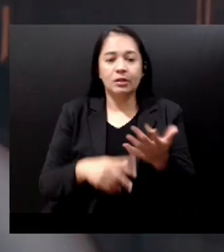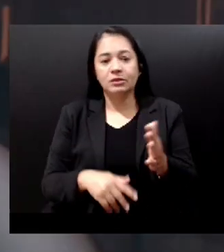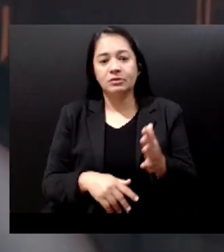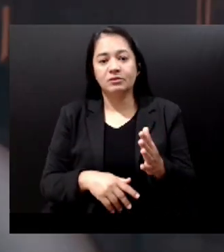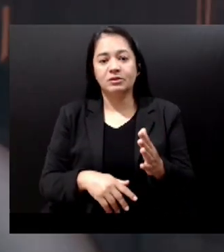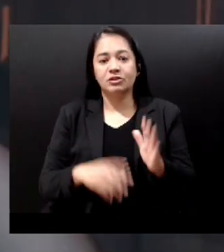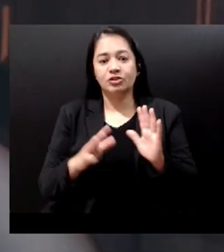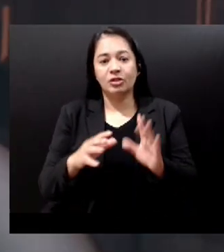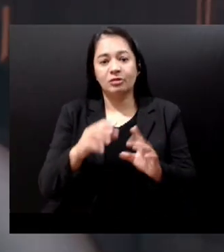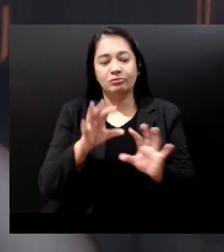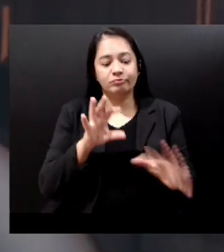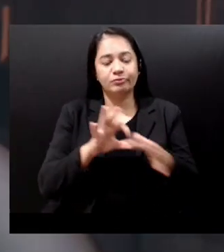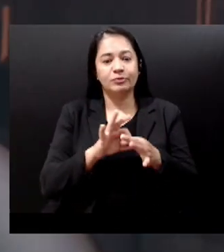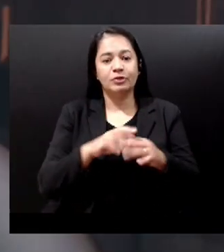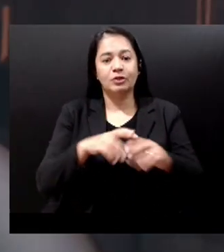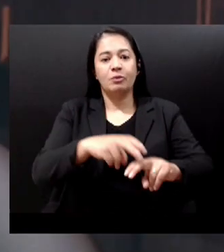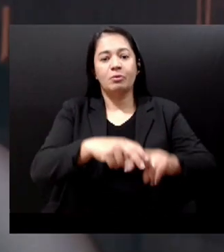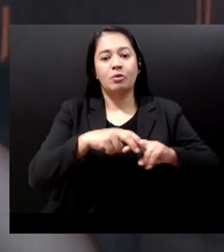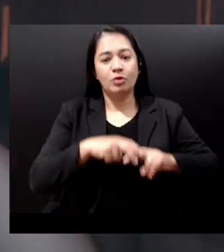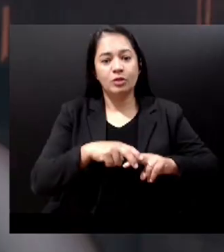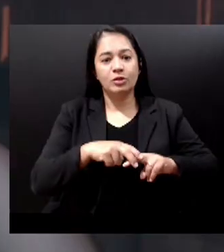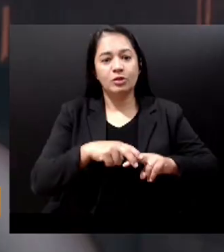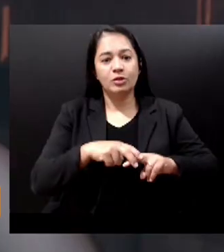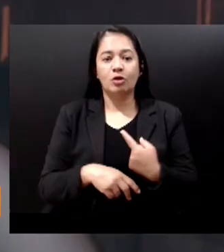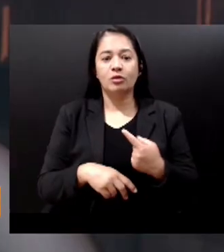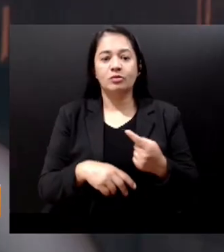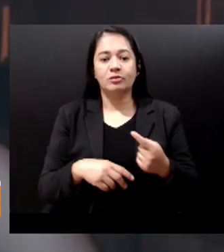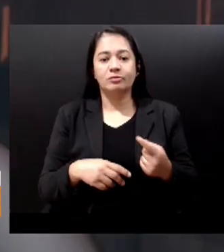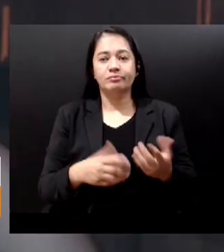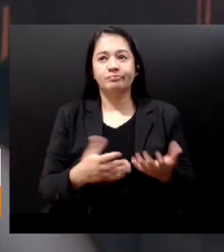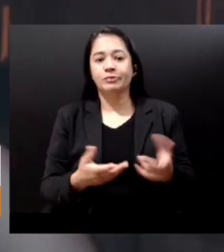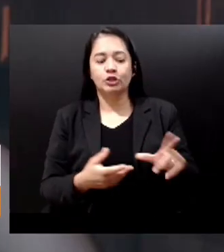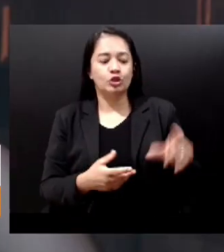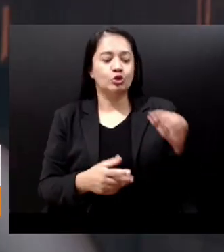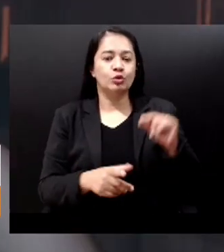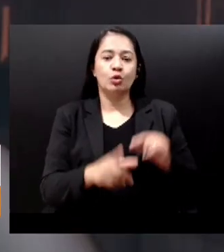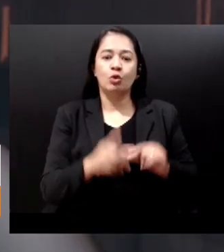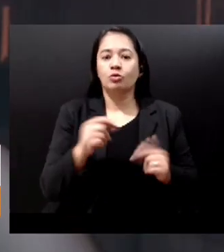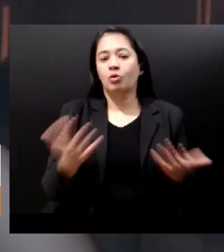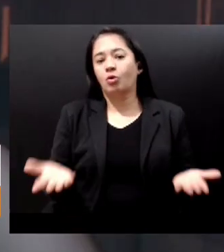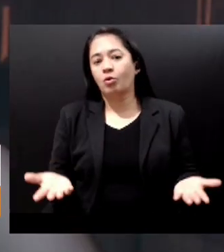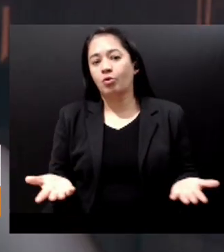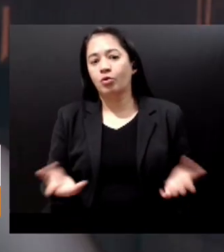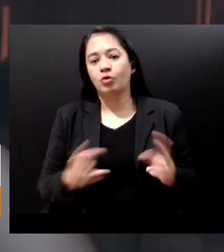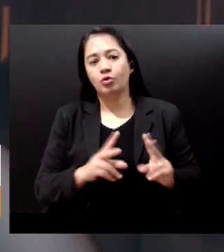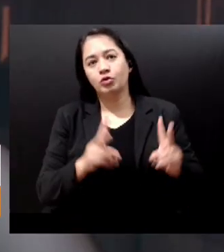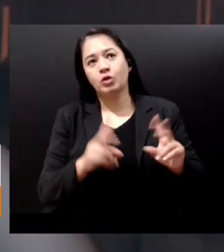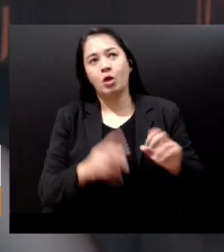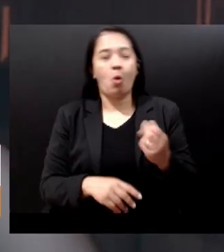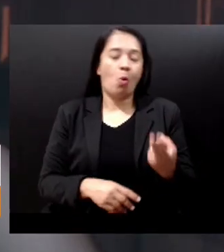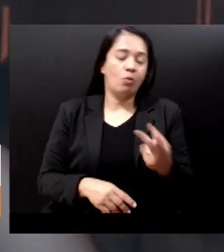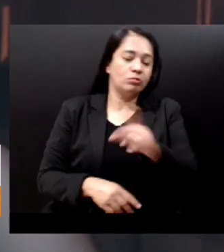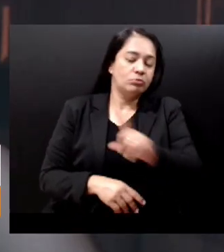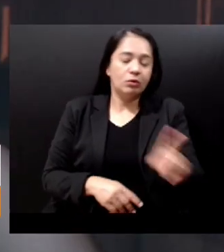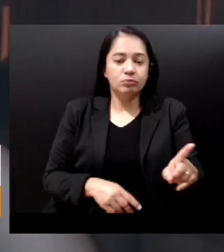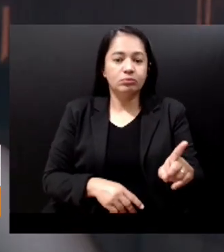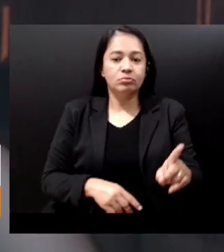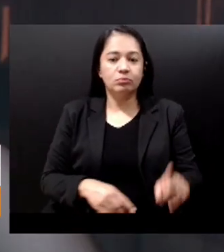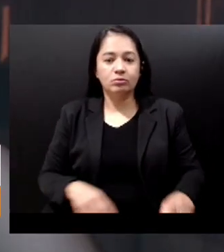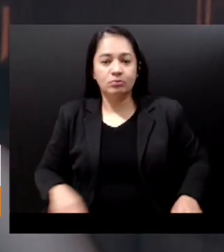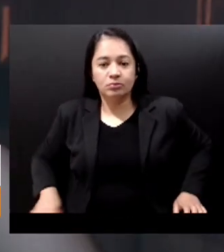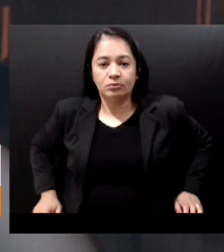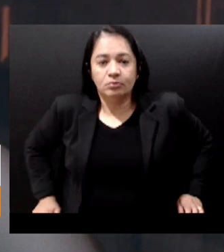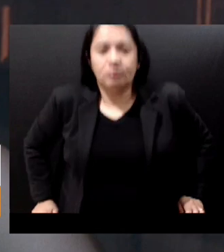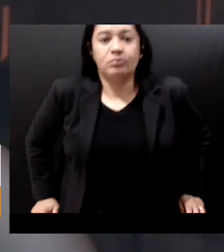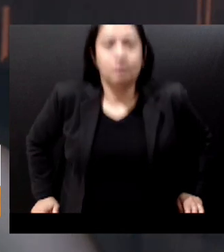motivos pelos quais somos levados a tomar uma decisão ou não, a manter uma decisão ou não. Sem falar que um hábito,